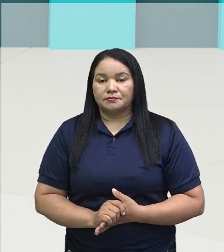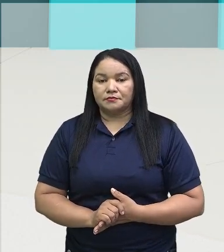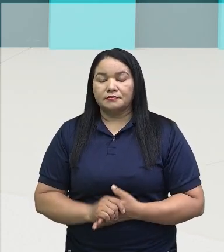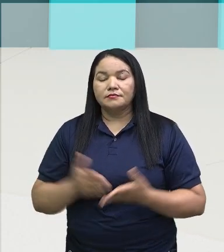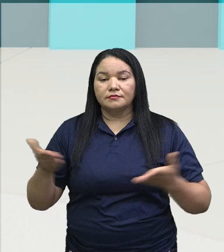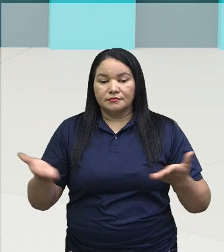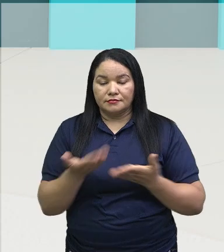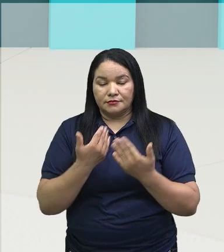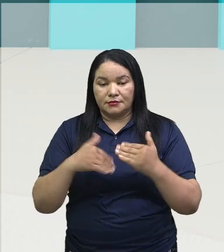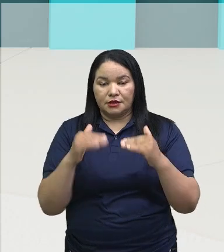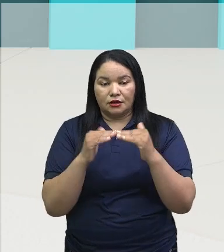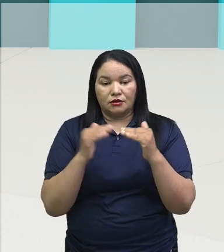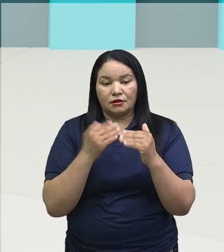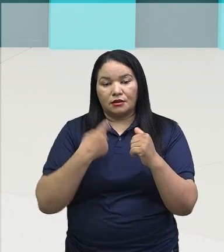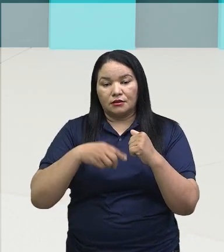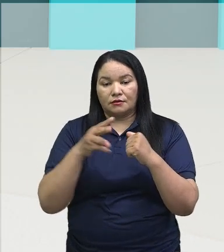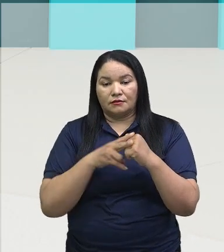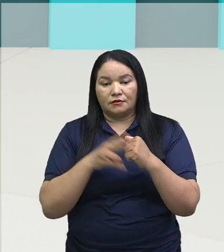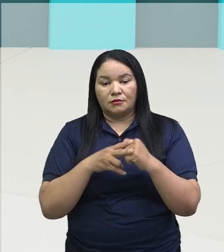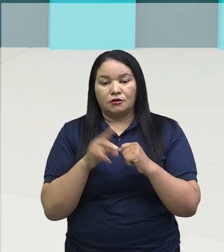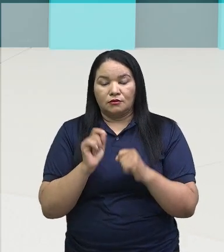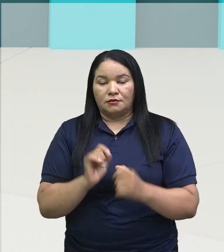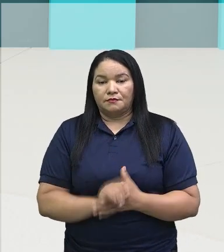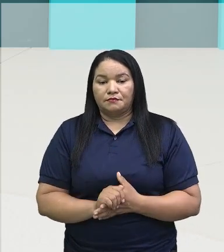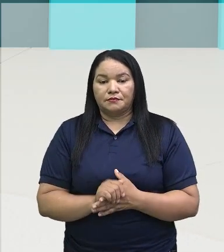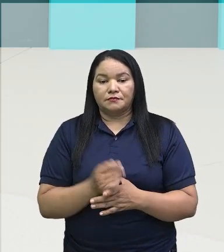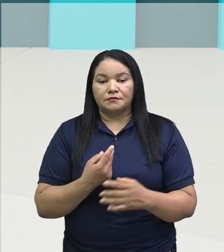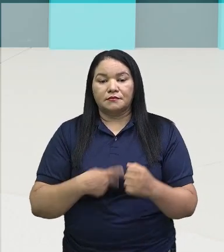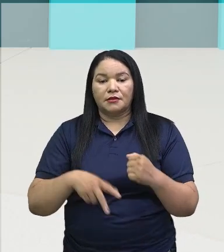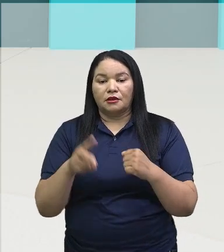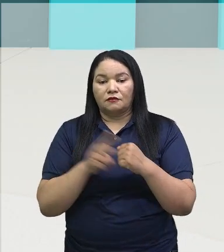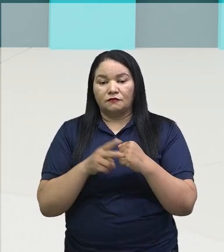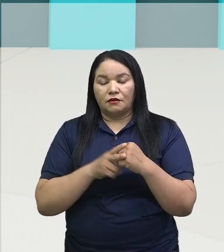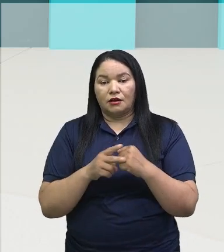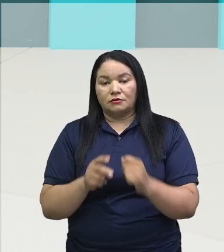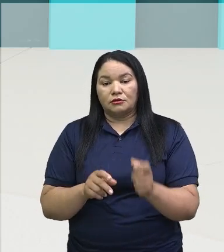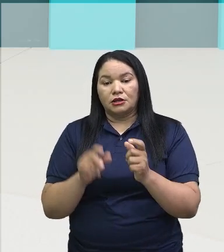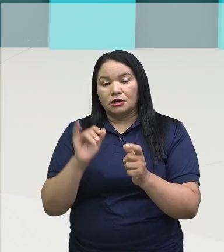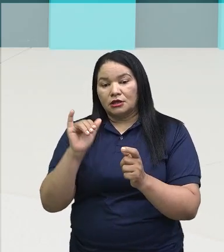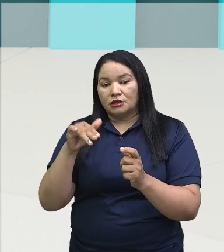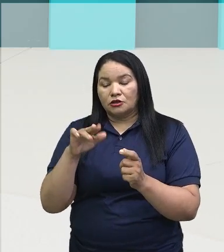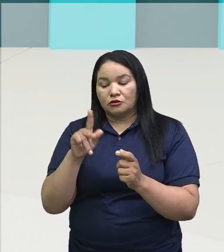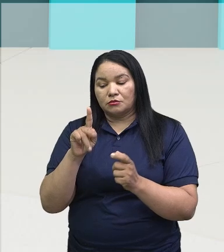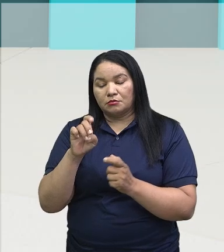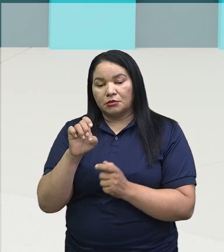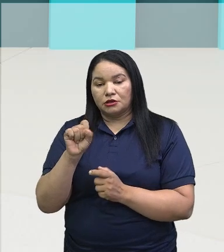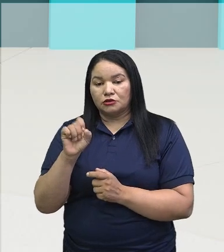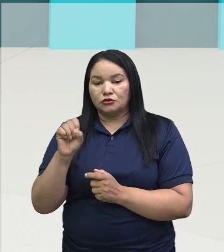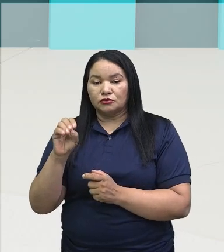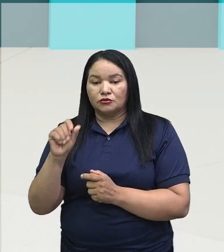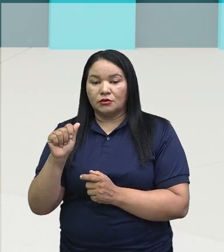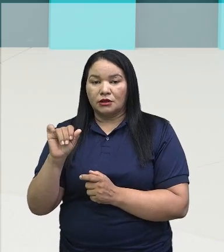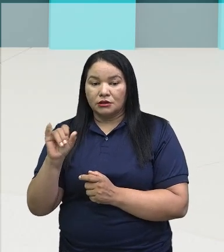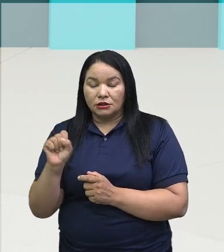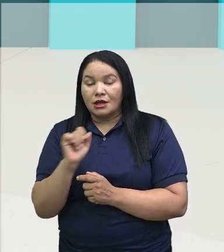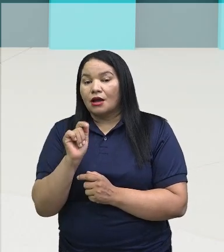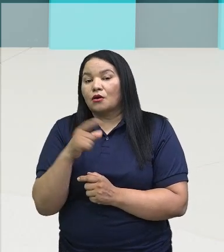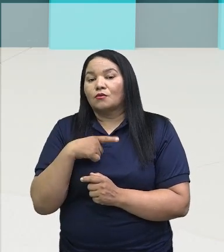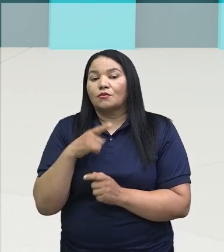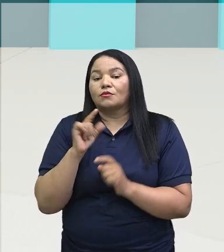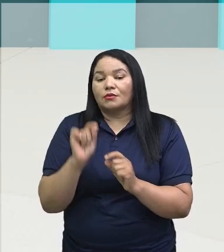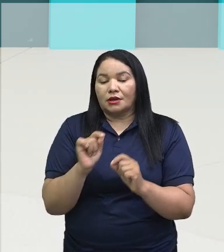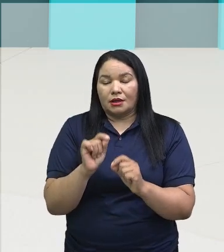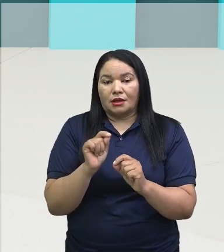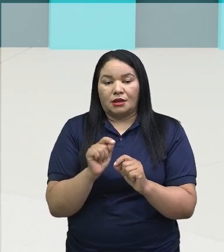Agora, a concordância verbal com os verbos impessoais, que são aqueles verbos que não têm sujeito.